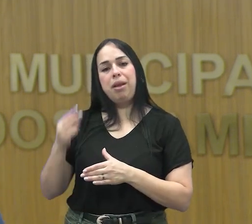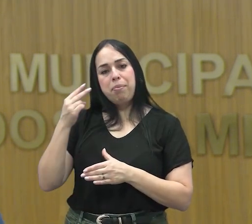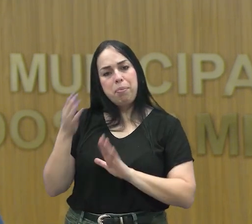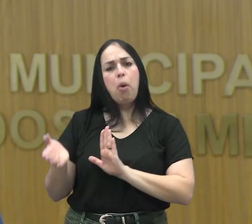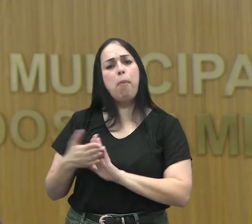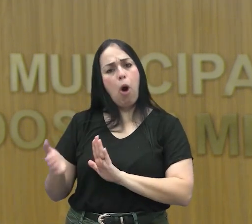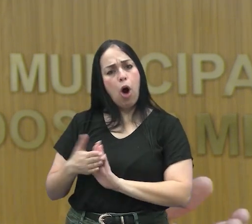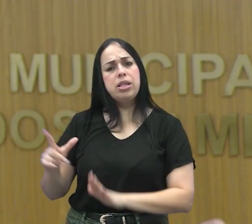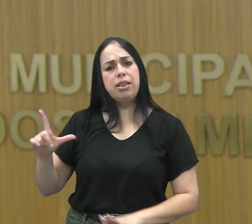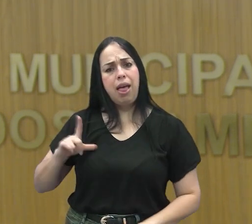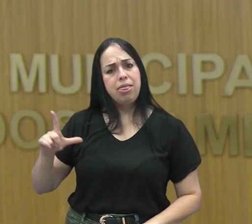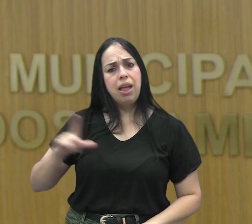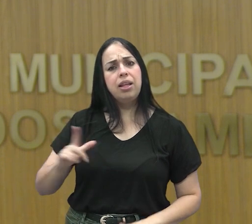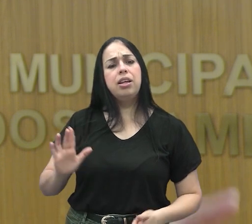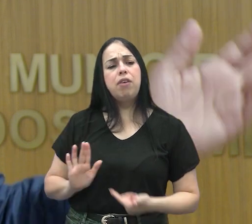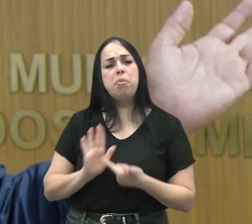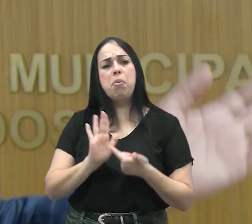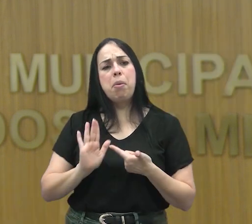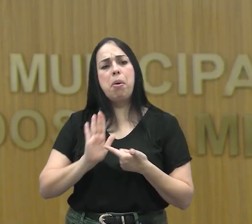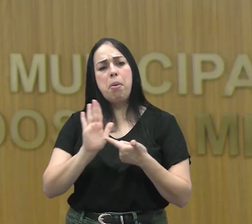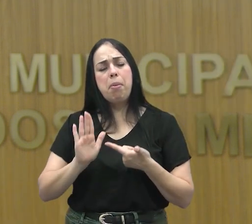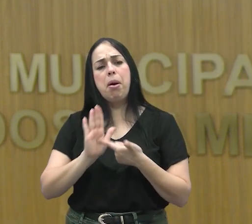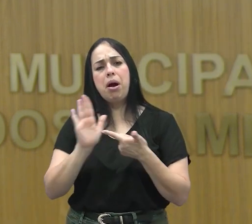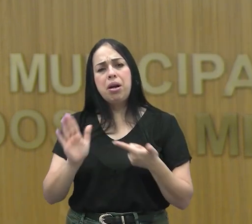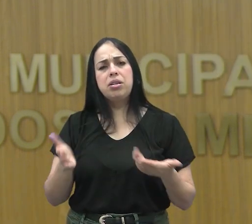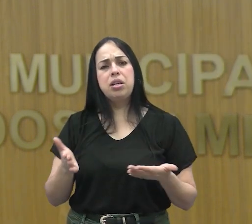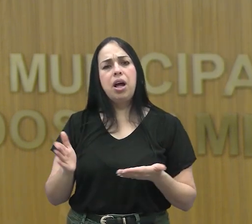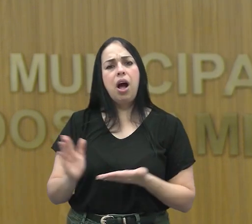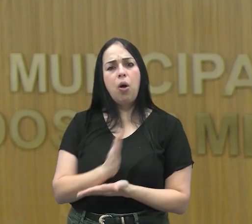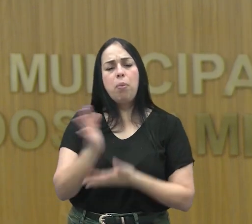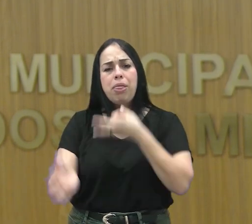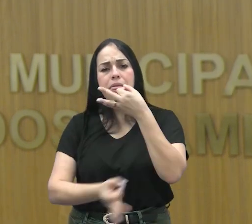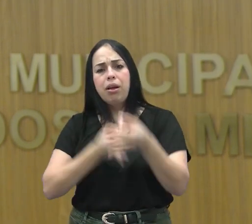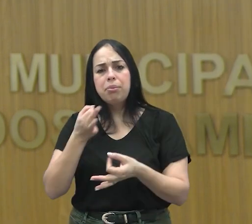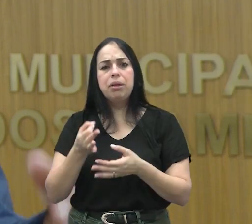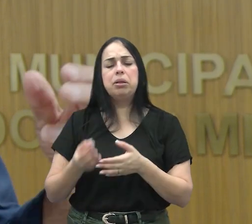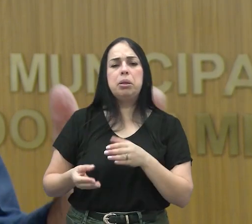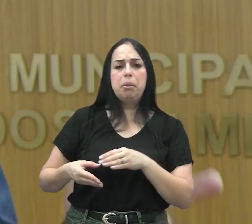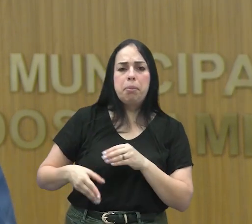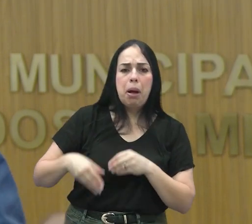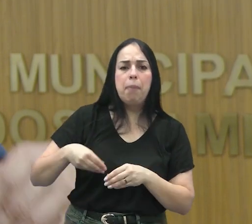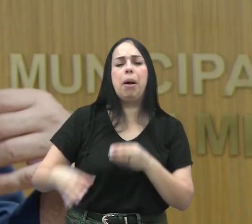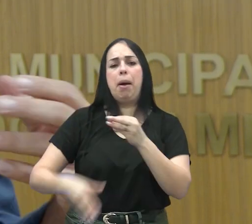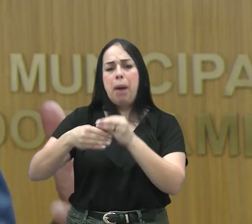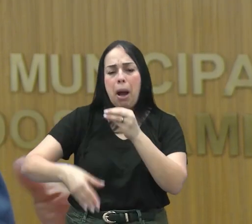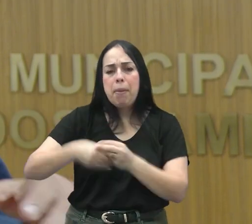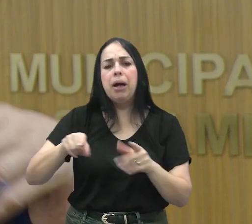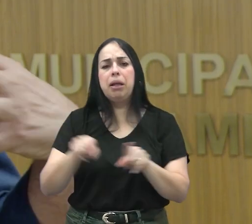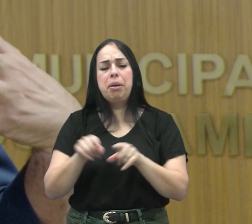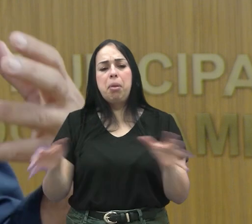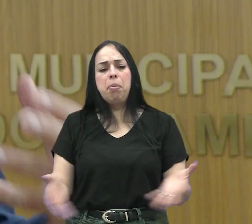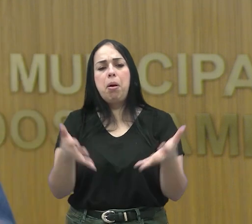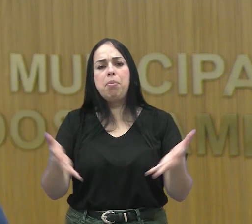Frente Parlamentar tem propostas a fazer e vem apresentando nas sessões plenárias algumas sugestões para engrandecimento, para o enriquecimento,